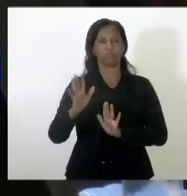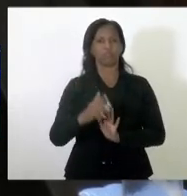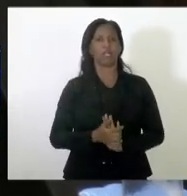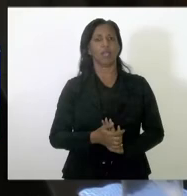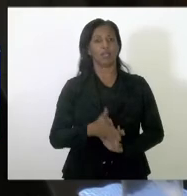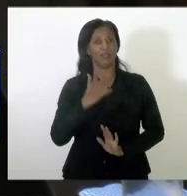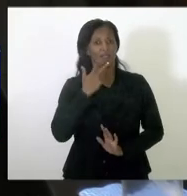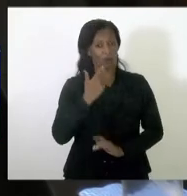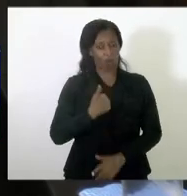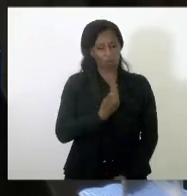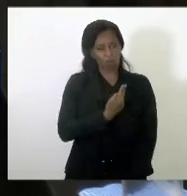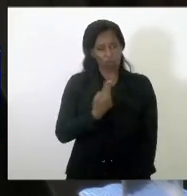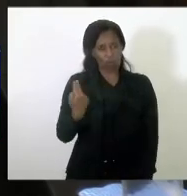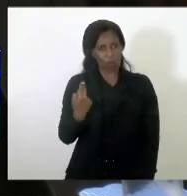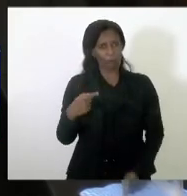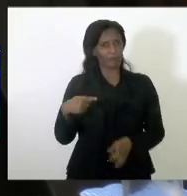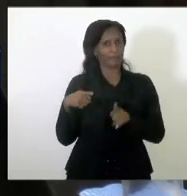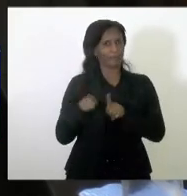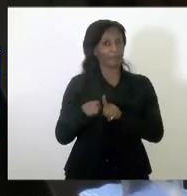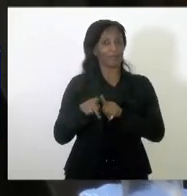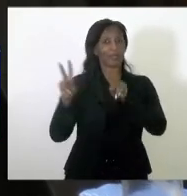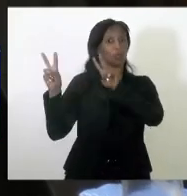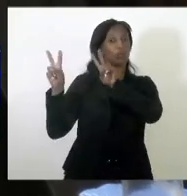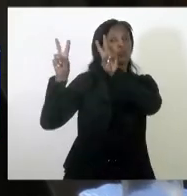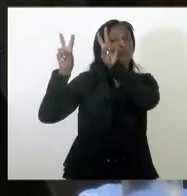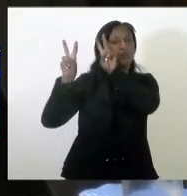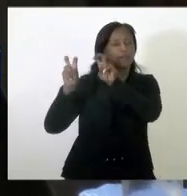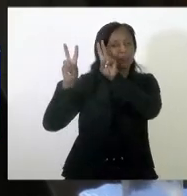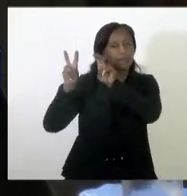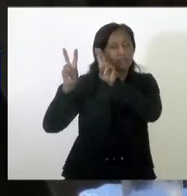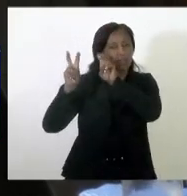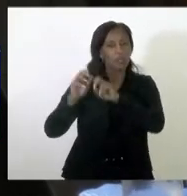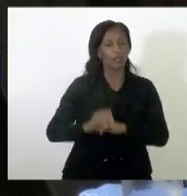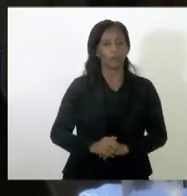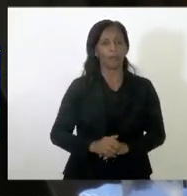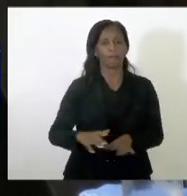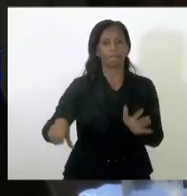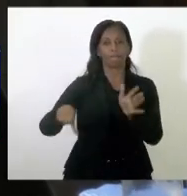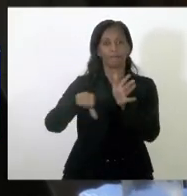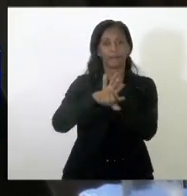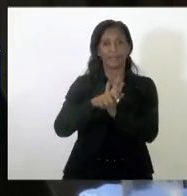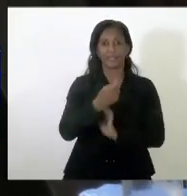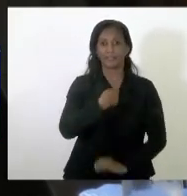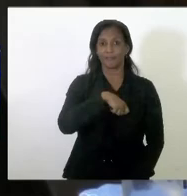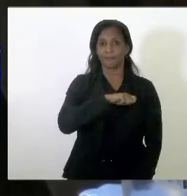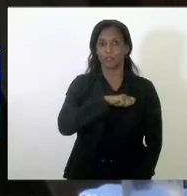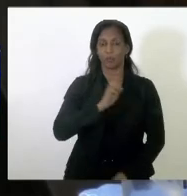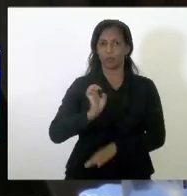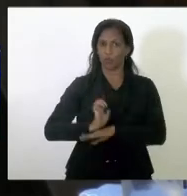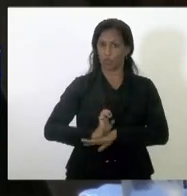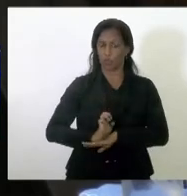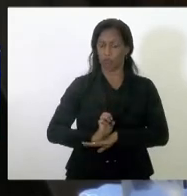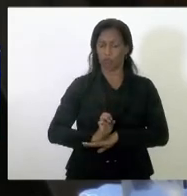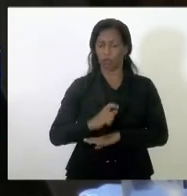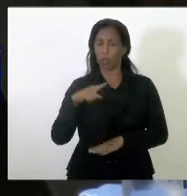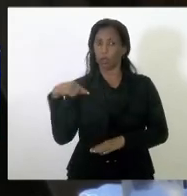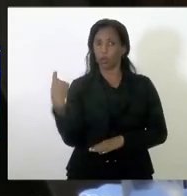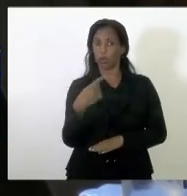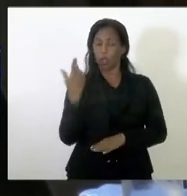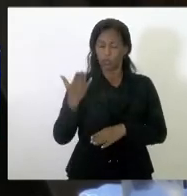citando, inclusive, que é o tema relacionado à crise fiscal do Estado. Nós estamos